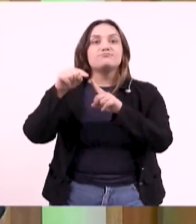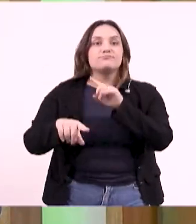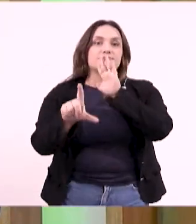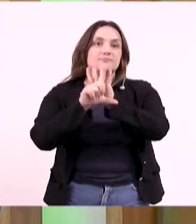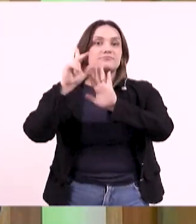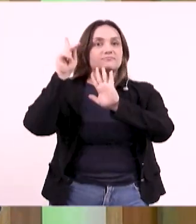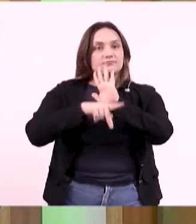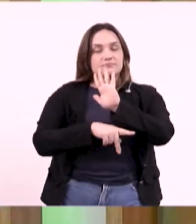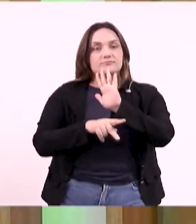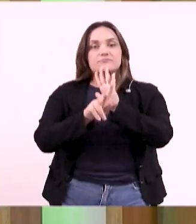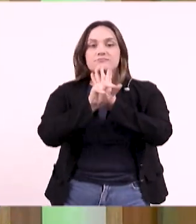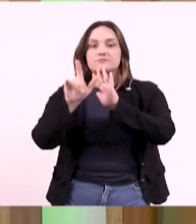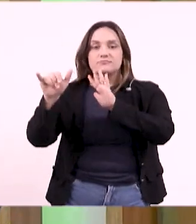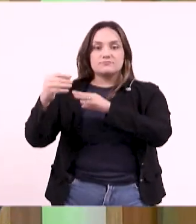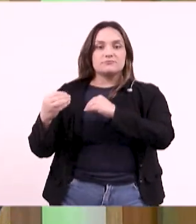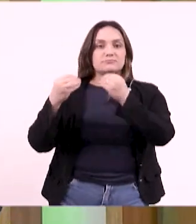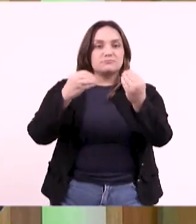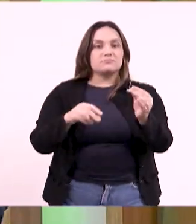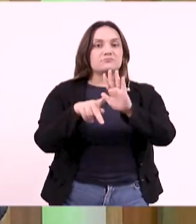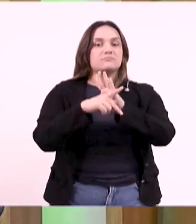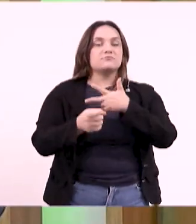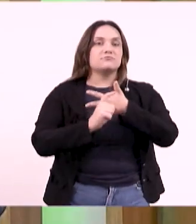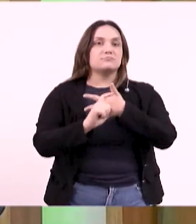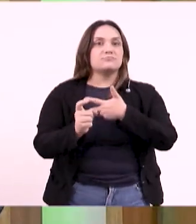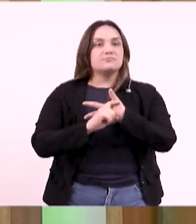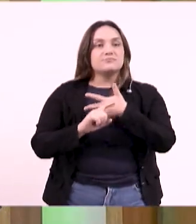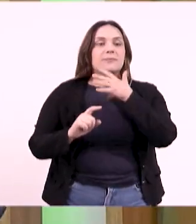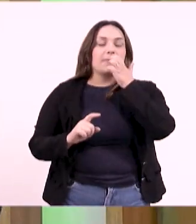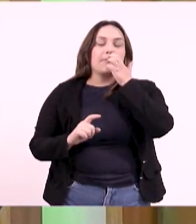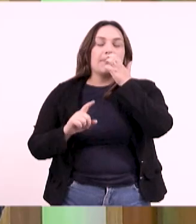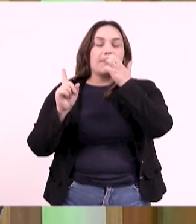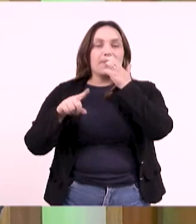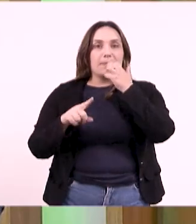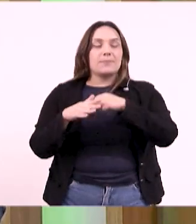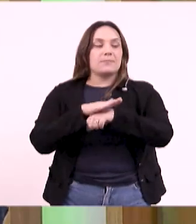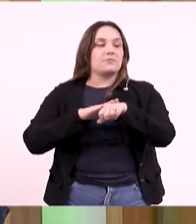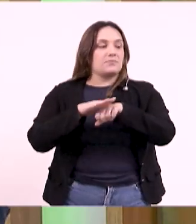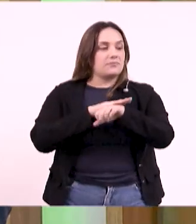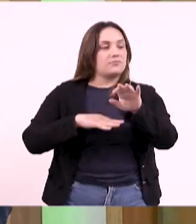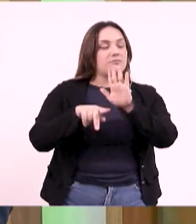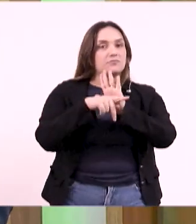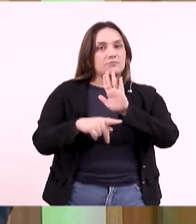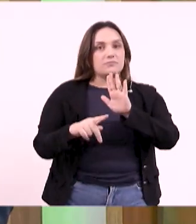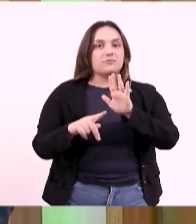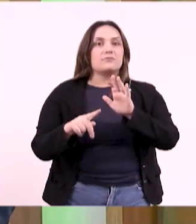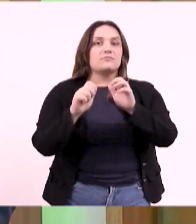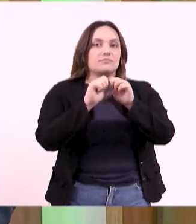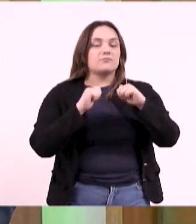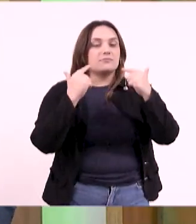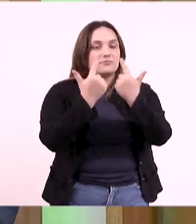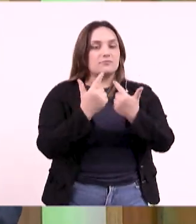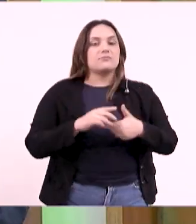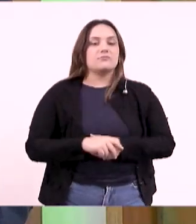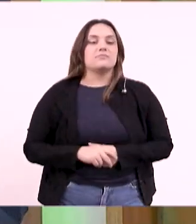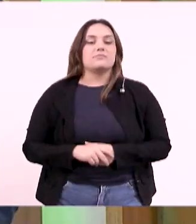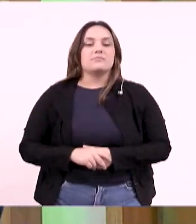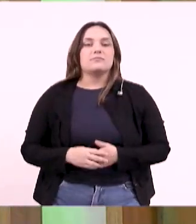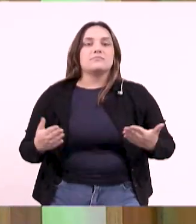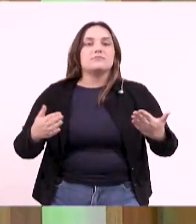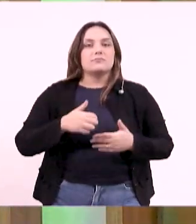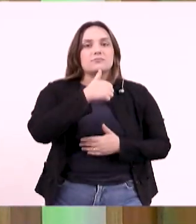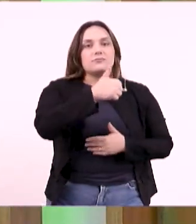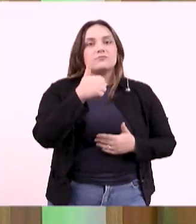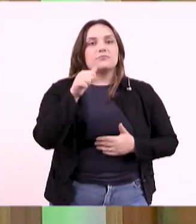lei que deve ser encaminhado aí pelo Poder Executivo é fruto de toda essa negociação que é intermediada pela Assembleia Legislativa. 11